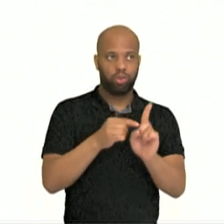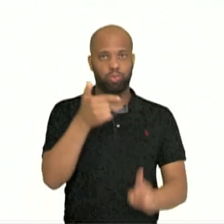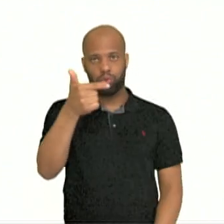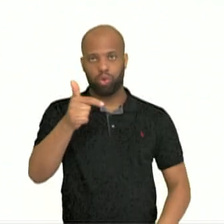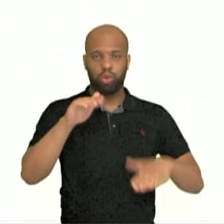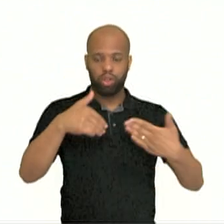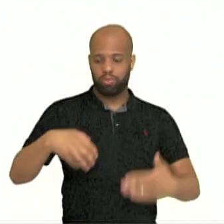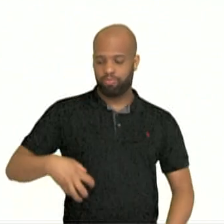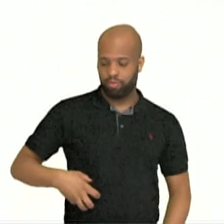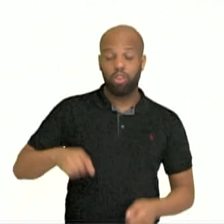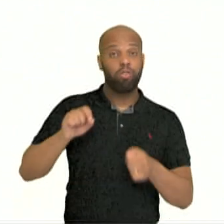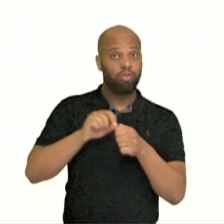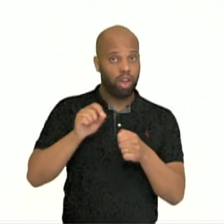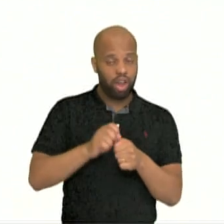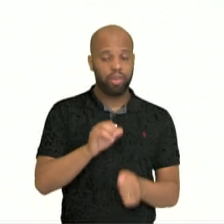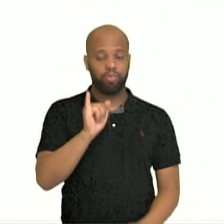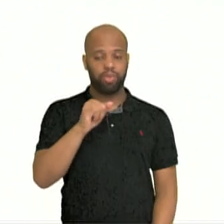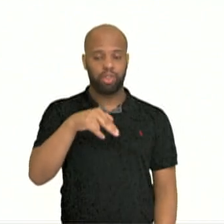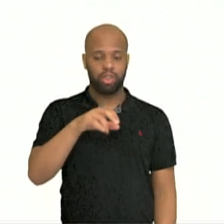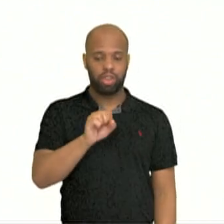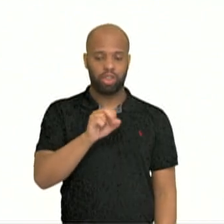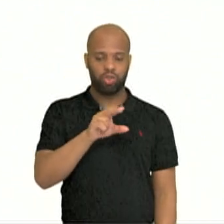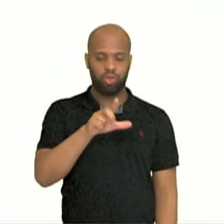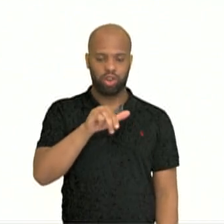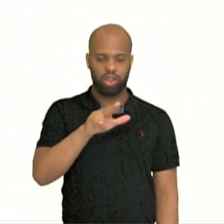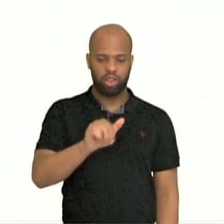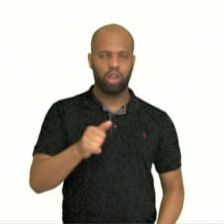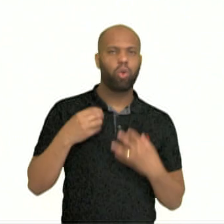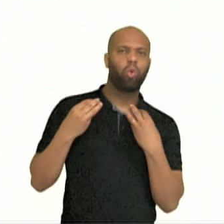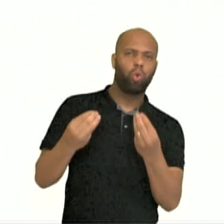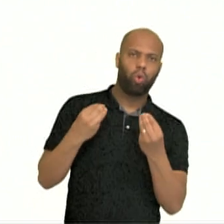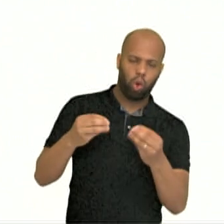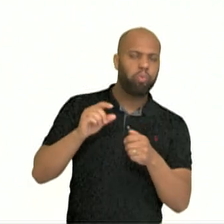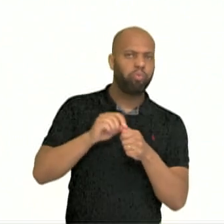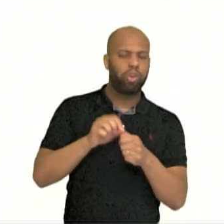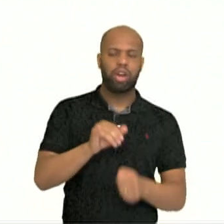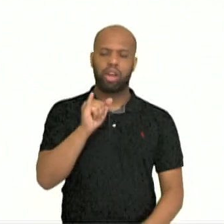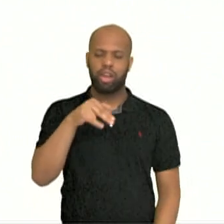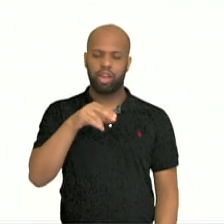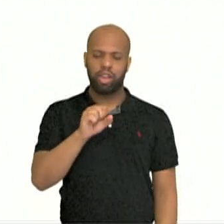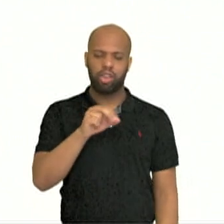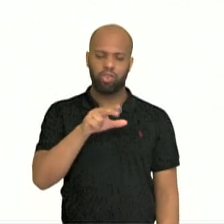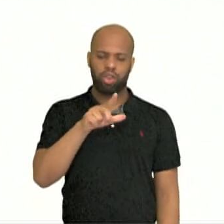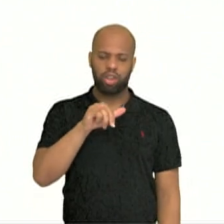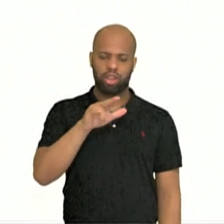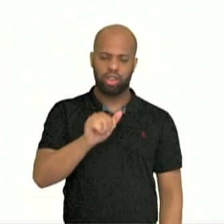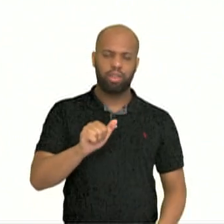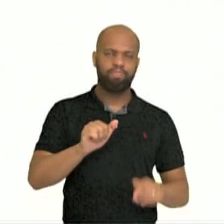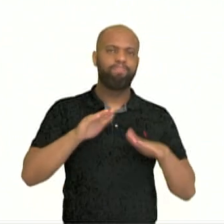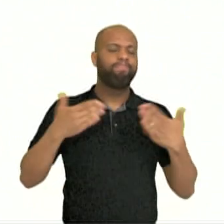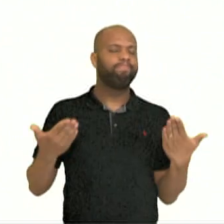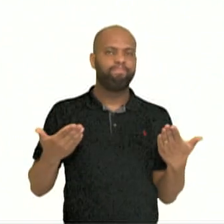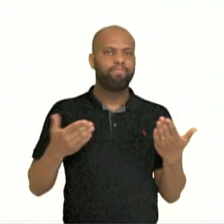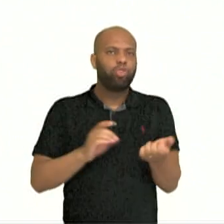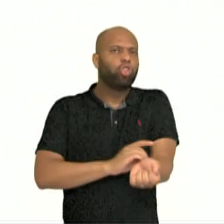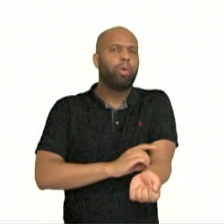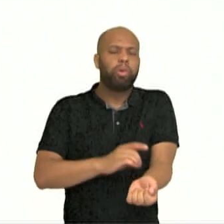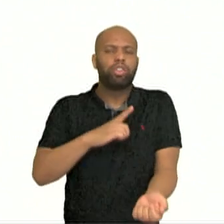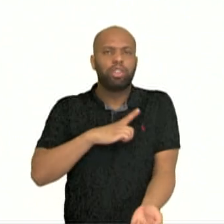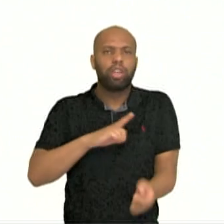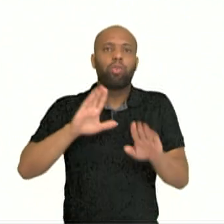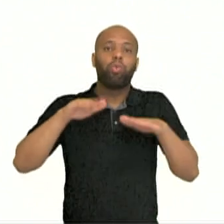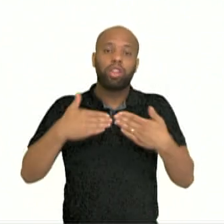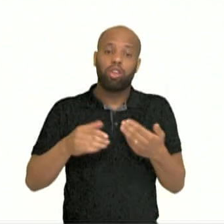o pâncreas produz a insulina. Como assim, professora? Produz a insulina e daí o diabetes? Produz, mas